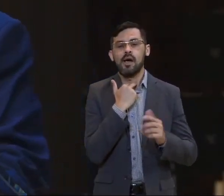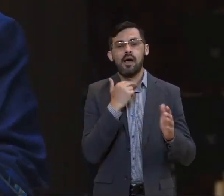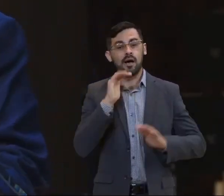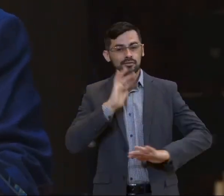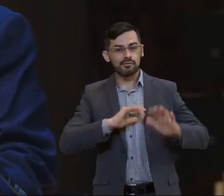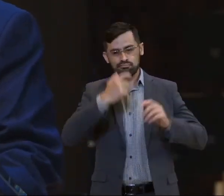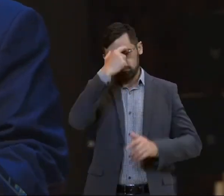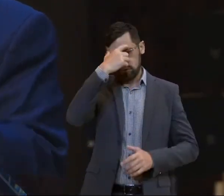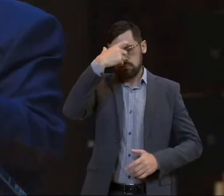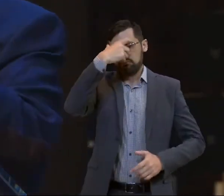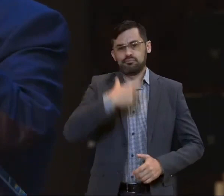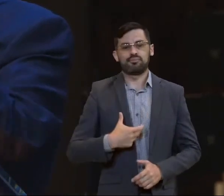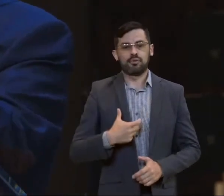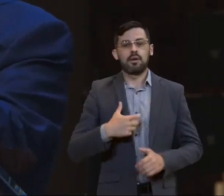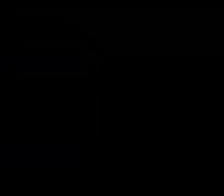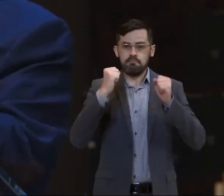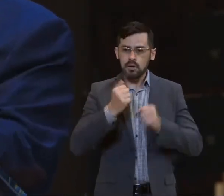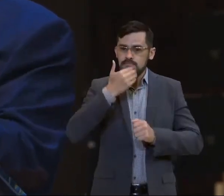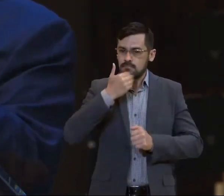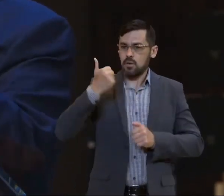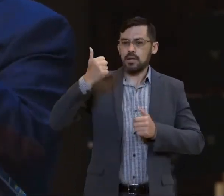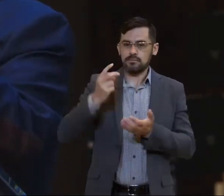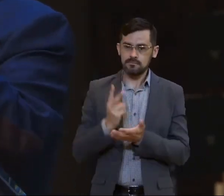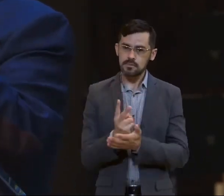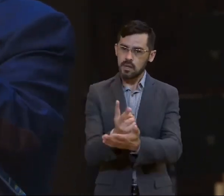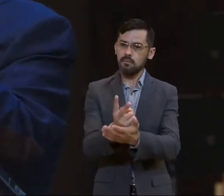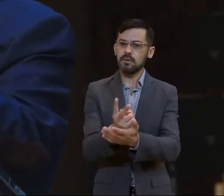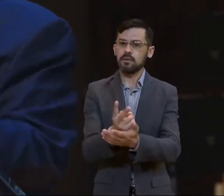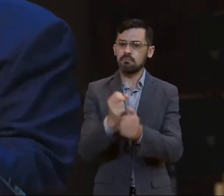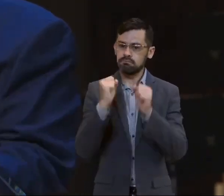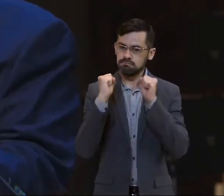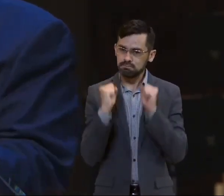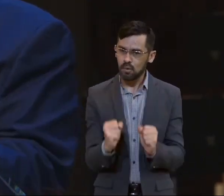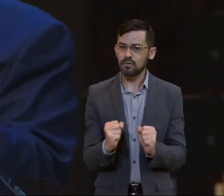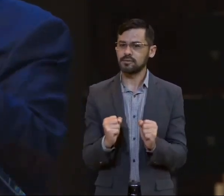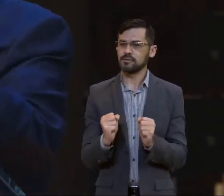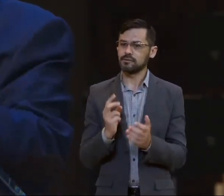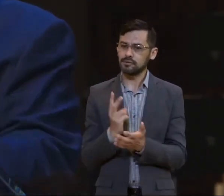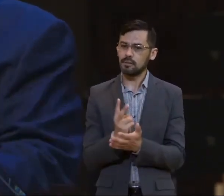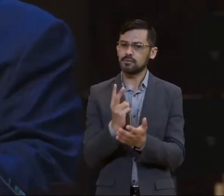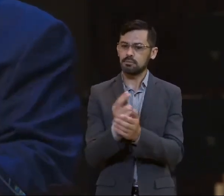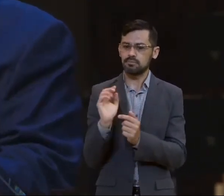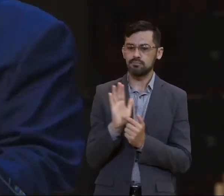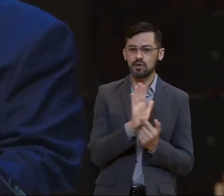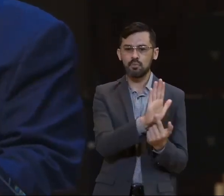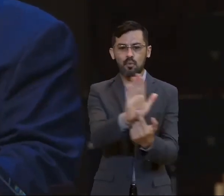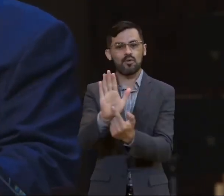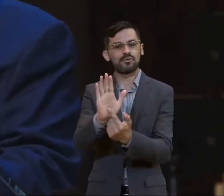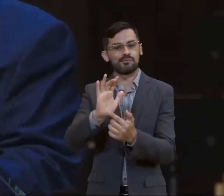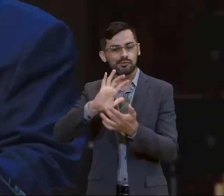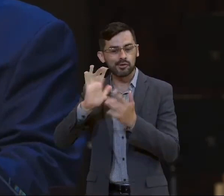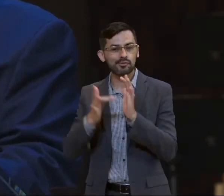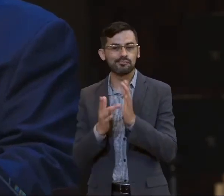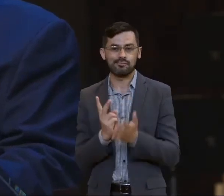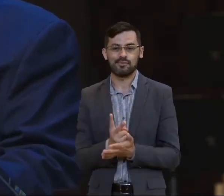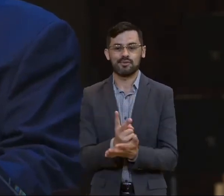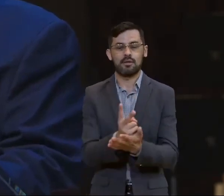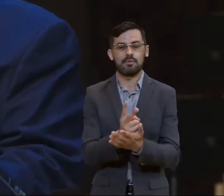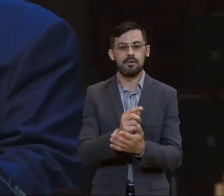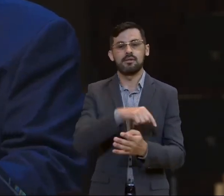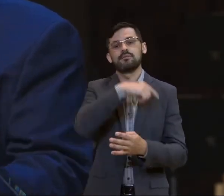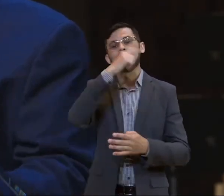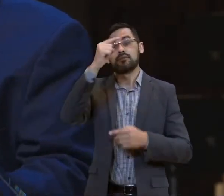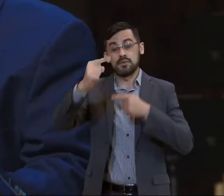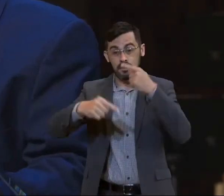excelência moral. Você pode ser melhor, pode ser alguém que reflete melhor Jesus Cristo.